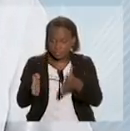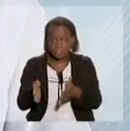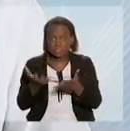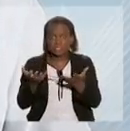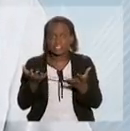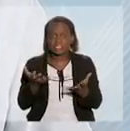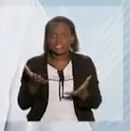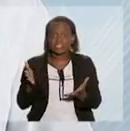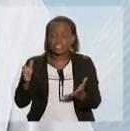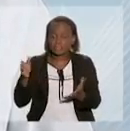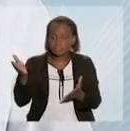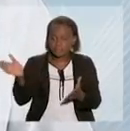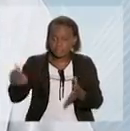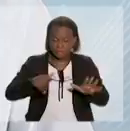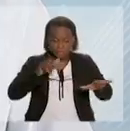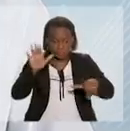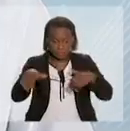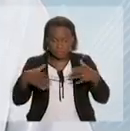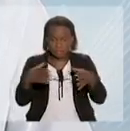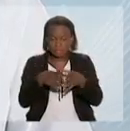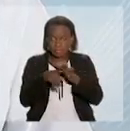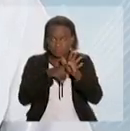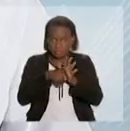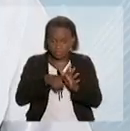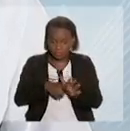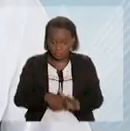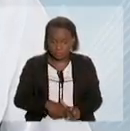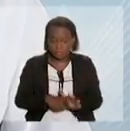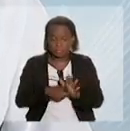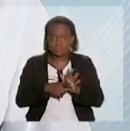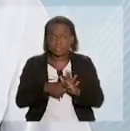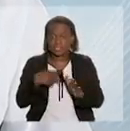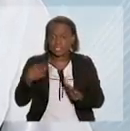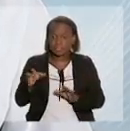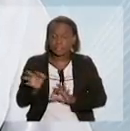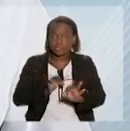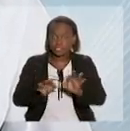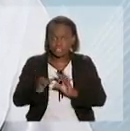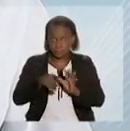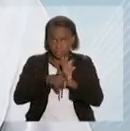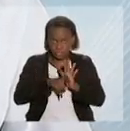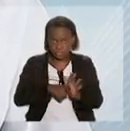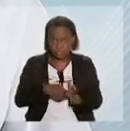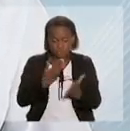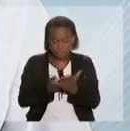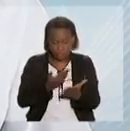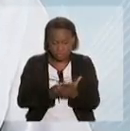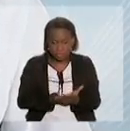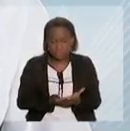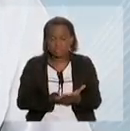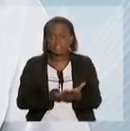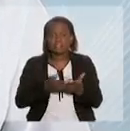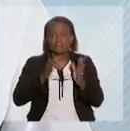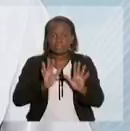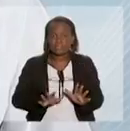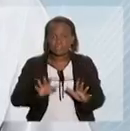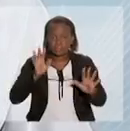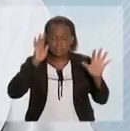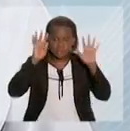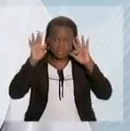viés da gente tentar trazer pesquisadores que tragam os seus projetos de pesquisa,